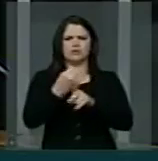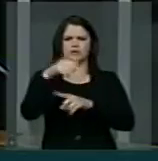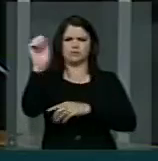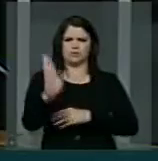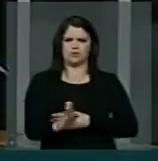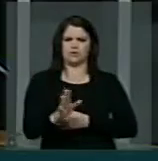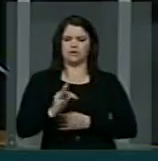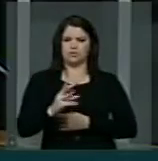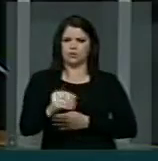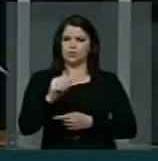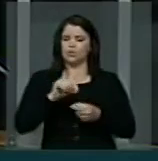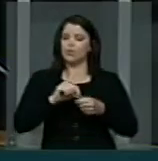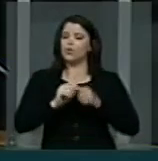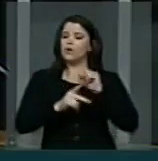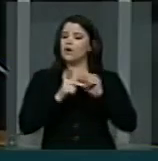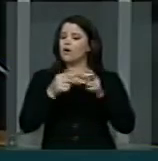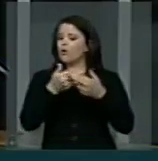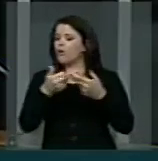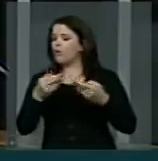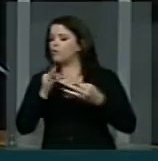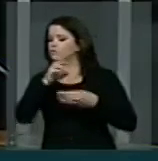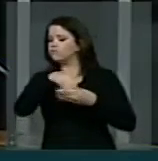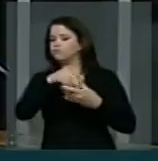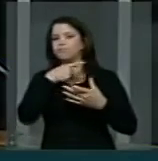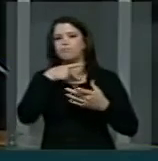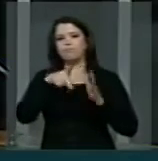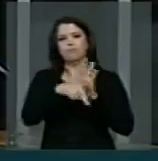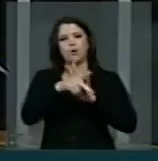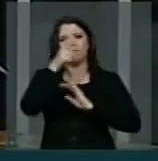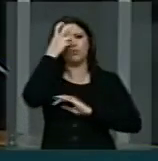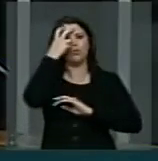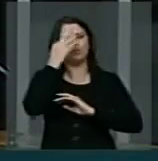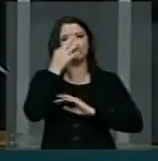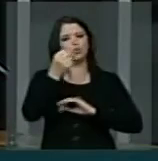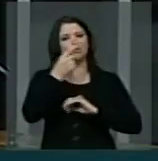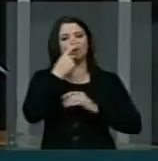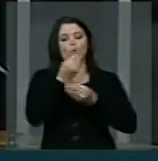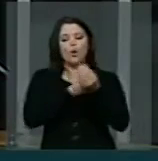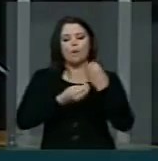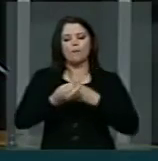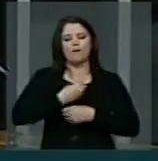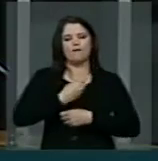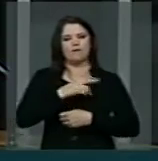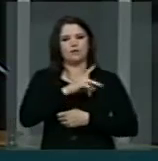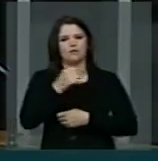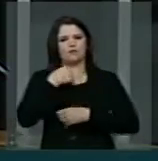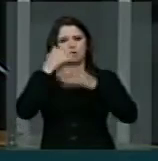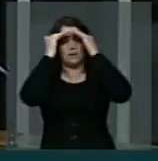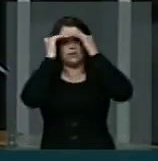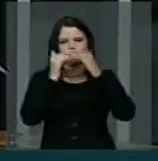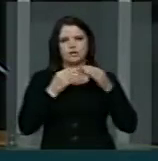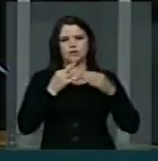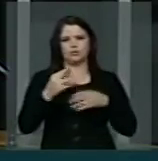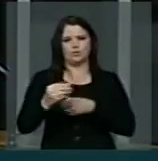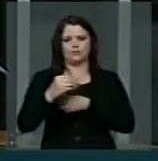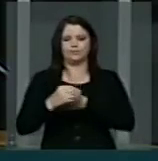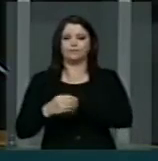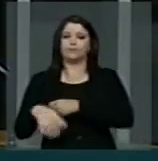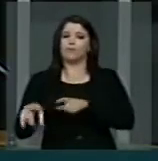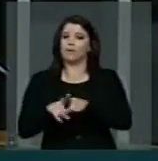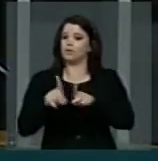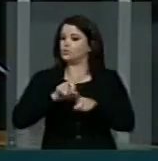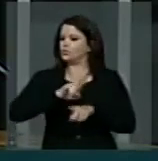brasileira com os instrumentos para que sua cultura e seu modo de vida sejam respeitados e eles não